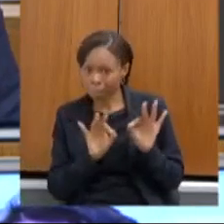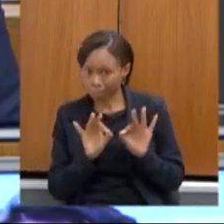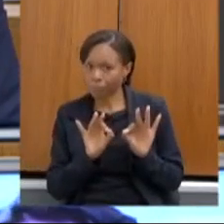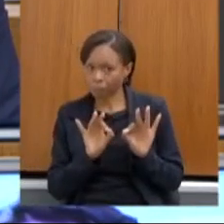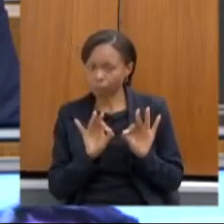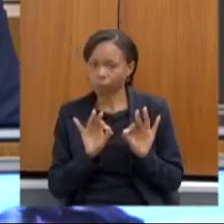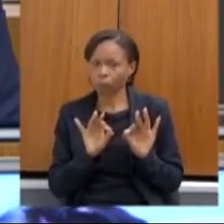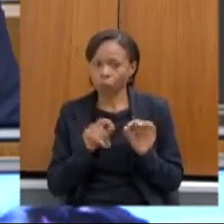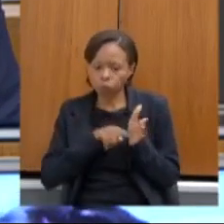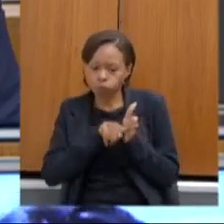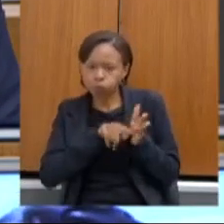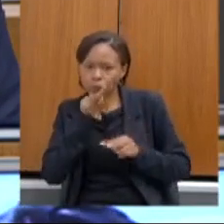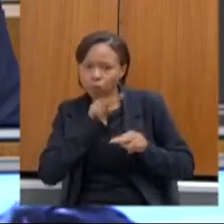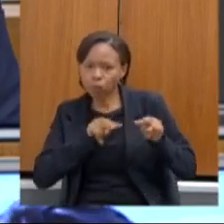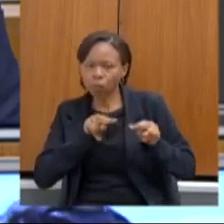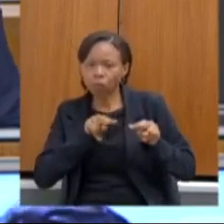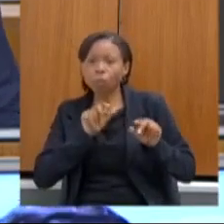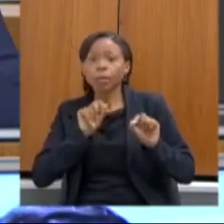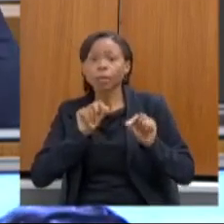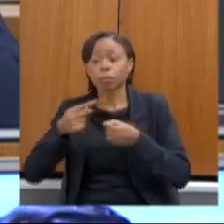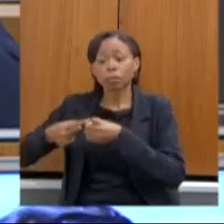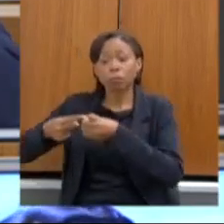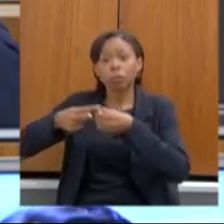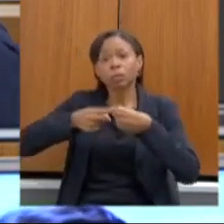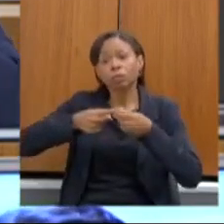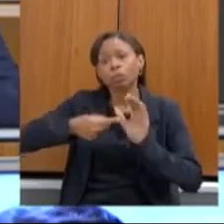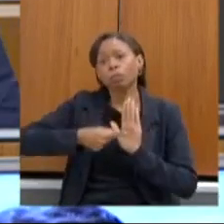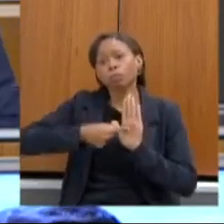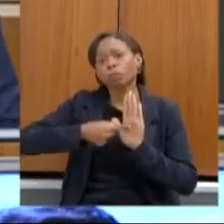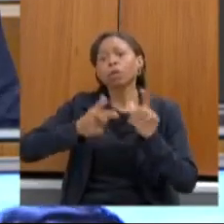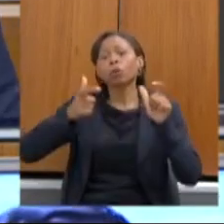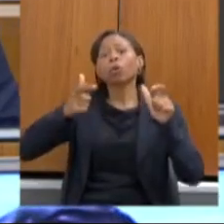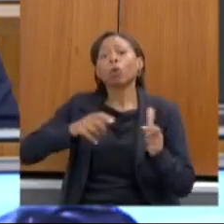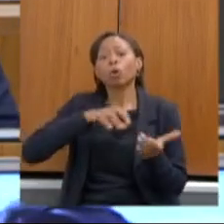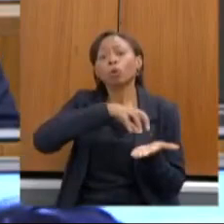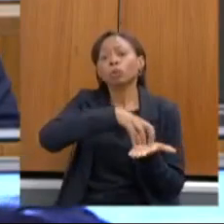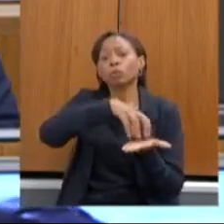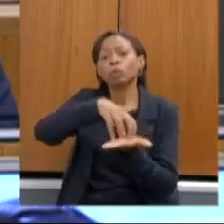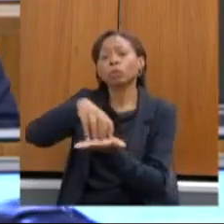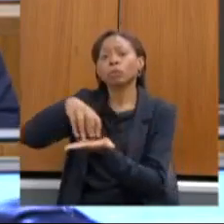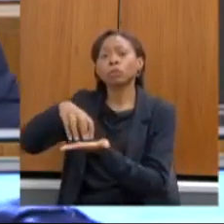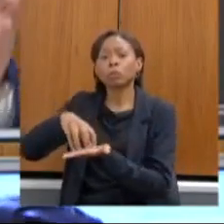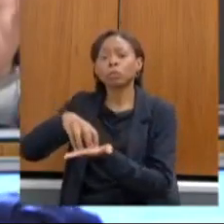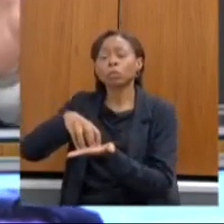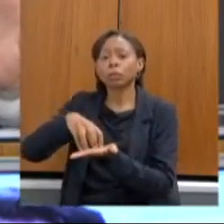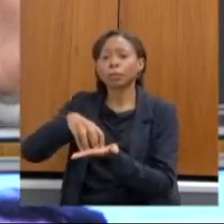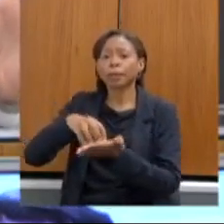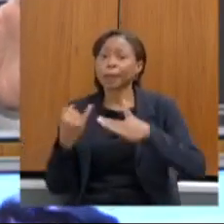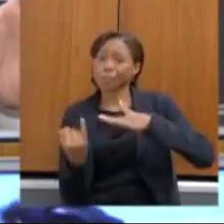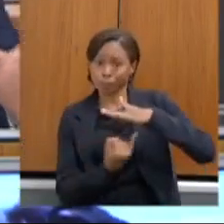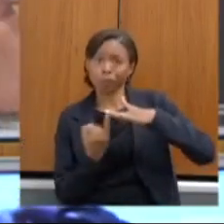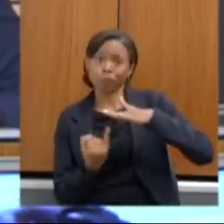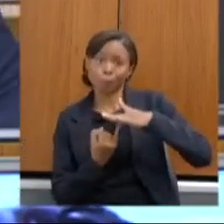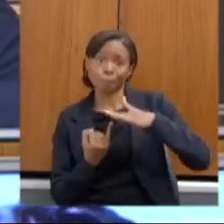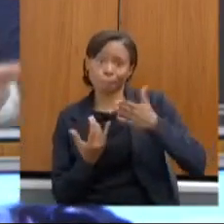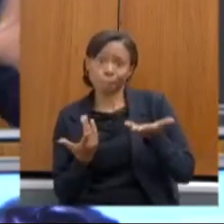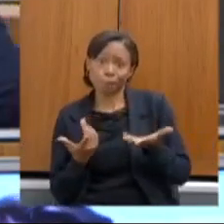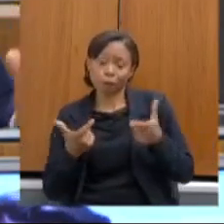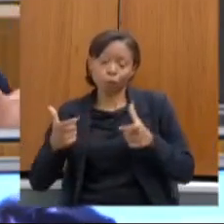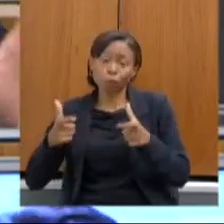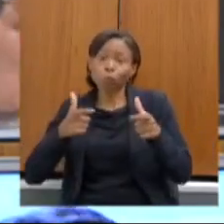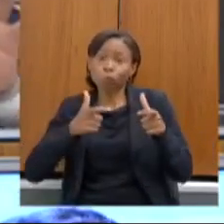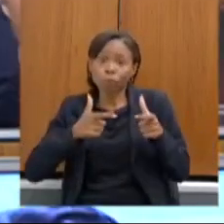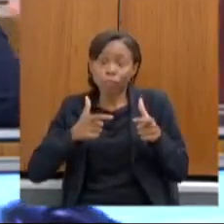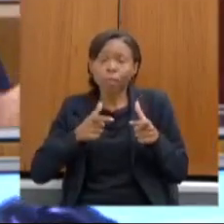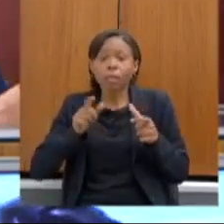municípios possam nos apontar Quais são os núcleos informais é para que a gente possa